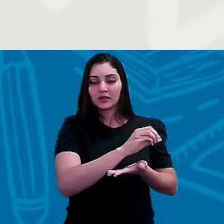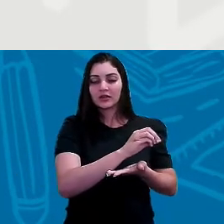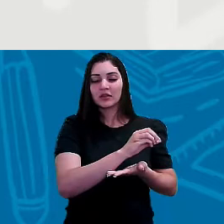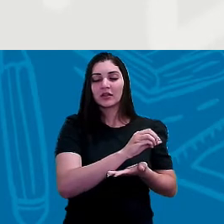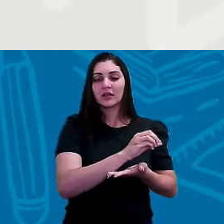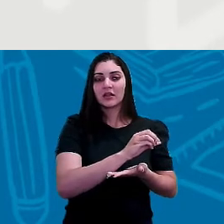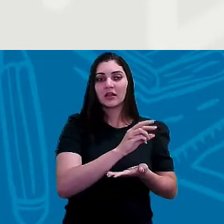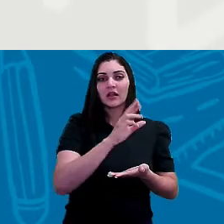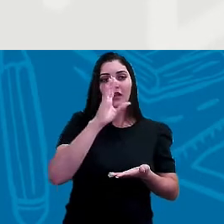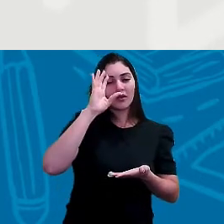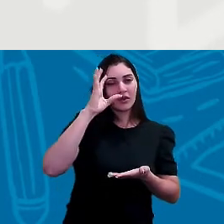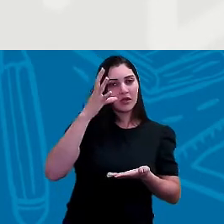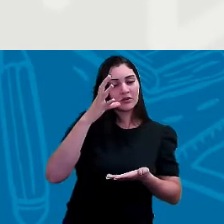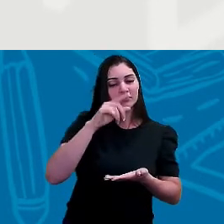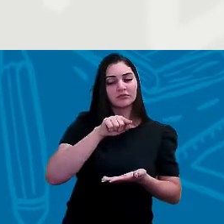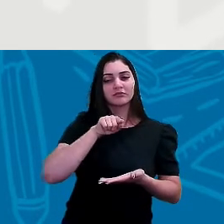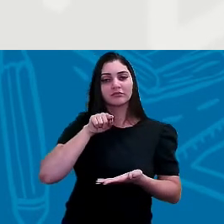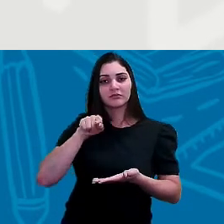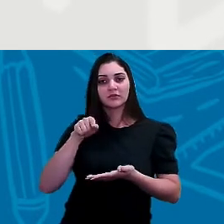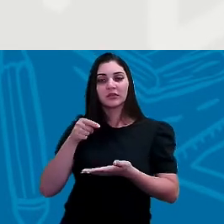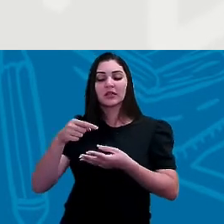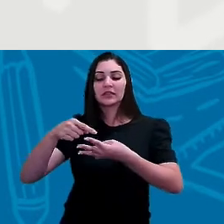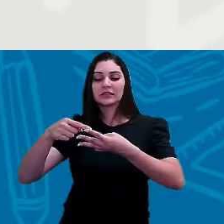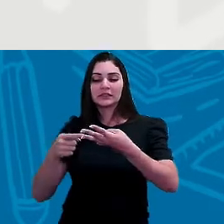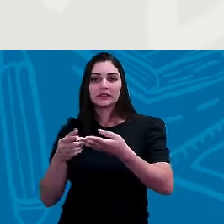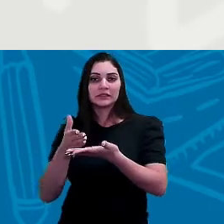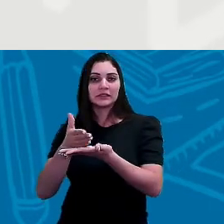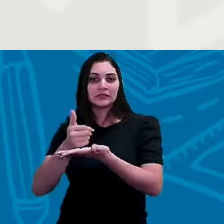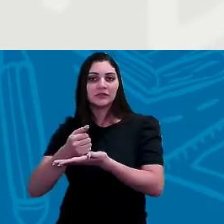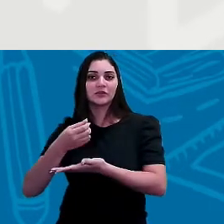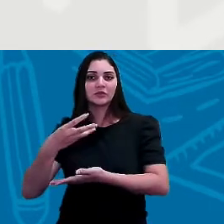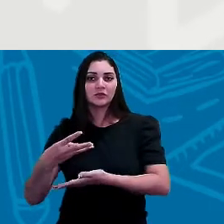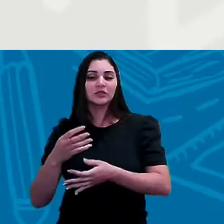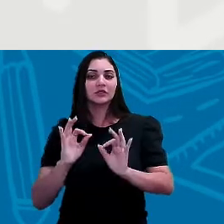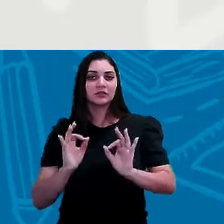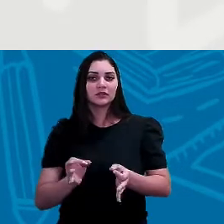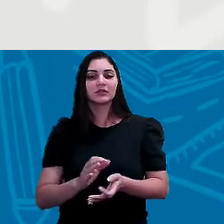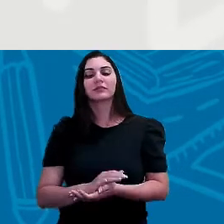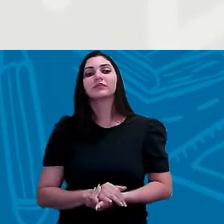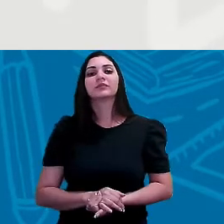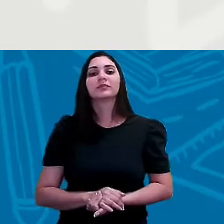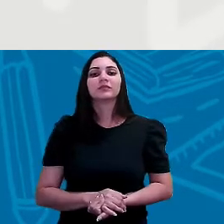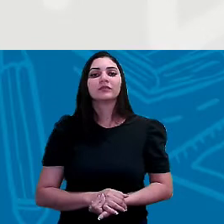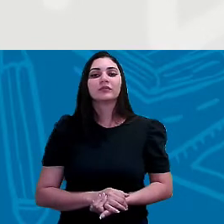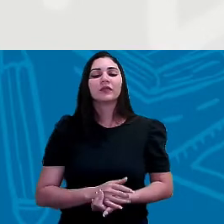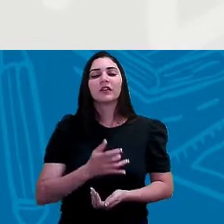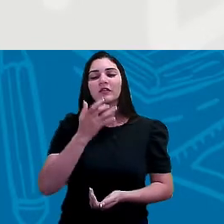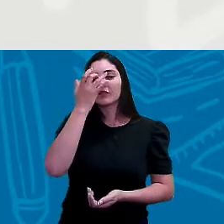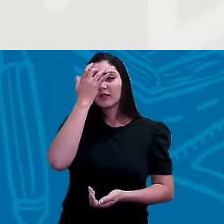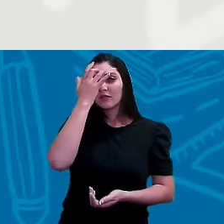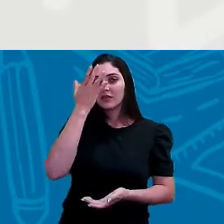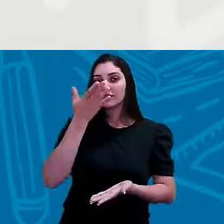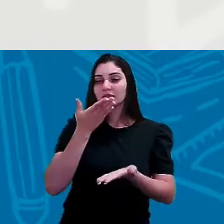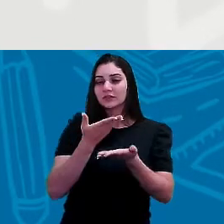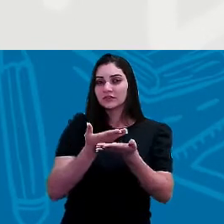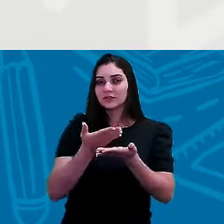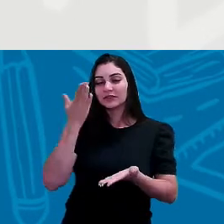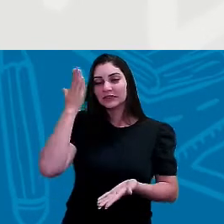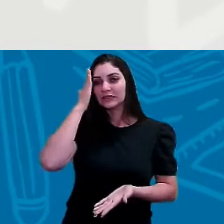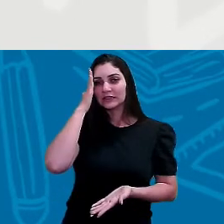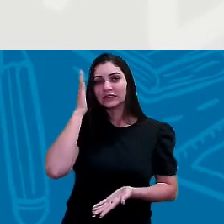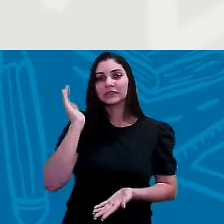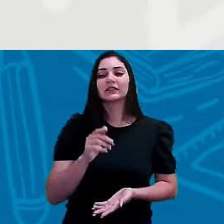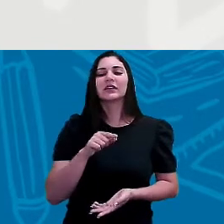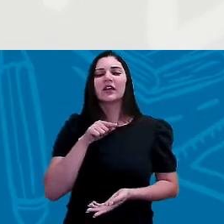e faço a terça parte do resultado. Tá bom, gente? Que foi o que a gente fez. Tá certo? Ficou fácil de entender, né? Essa era um pouquinho